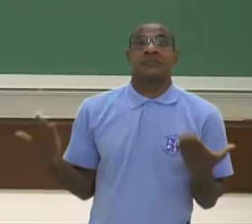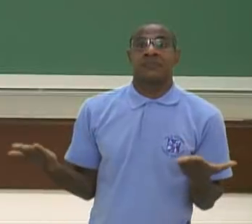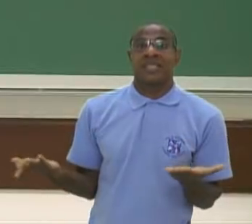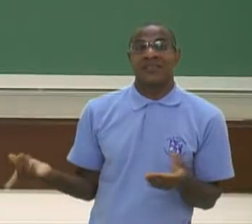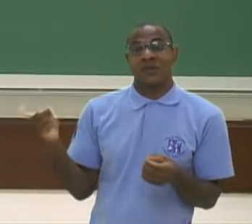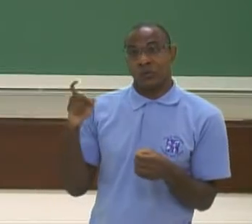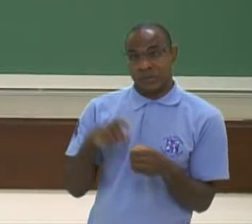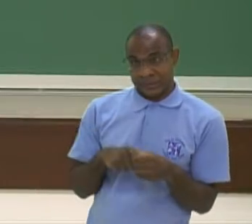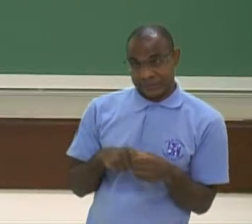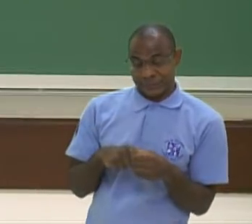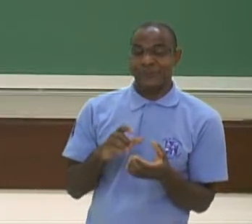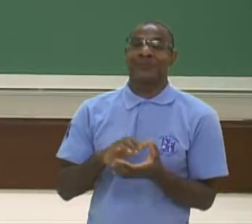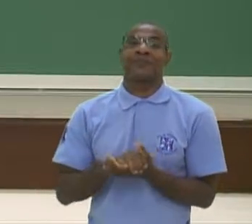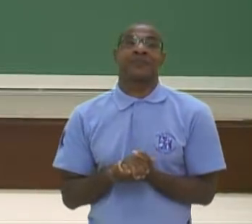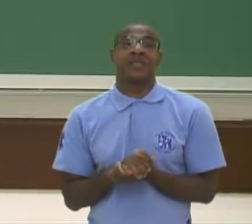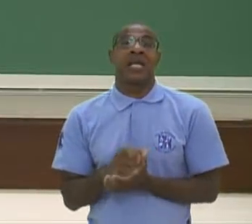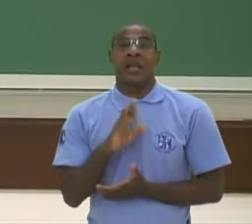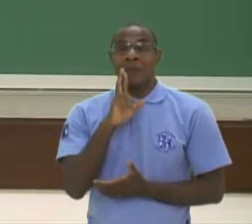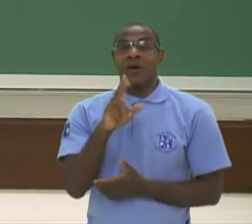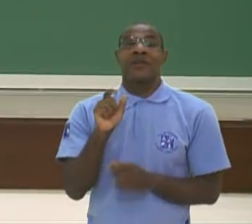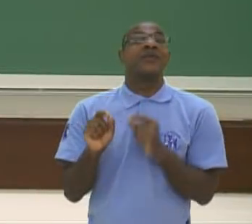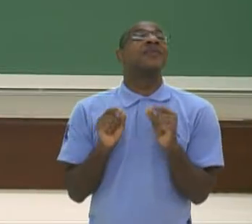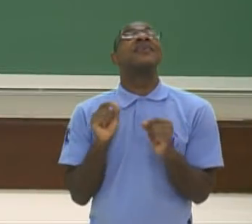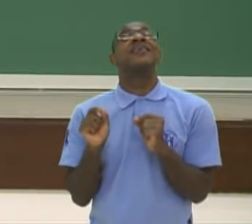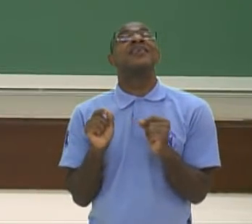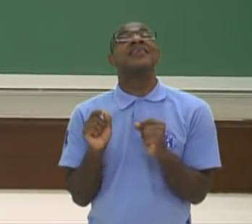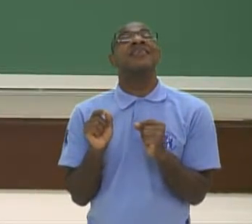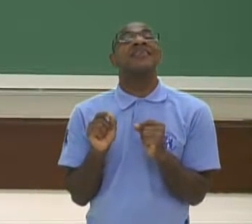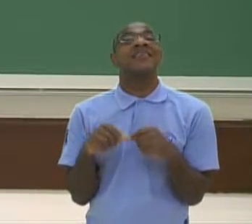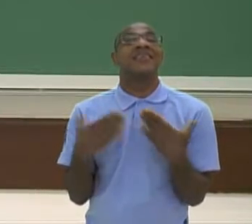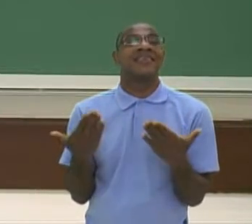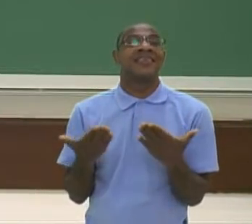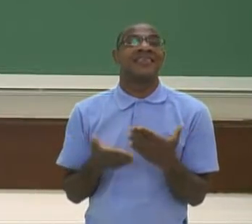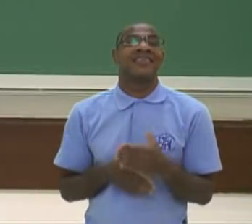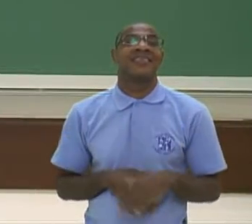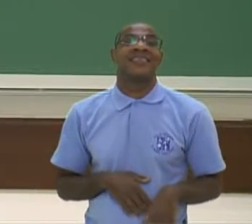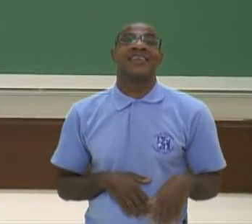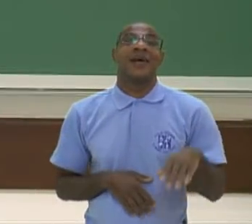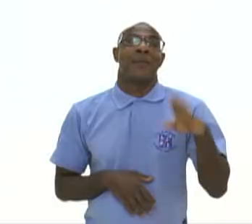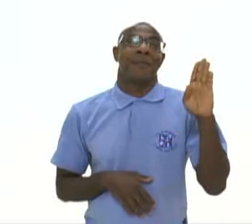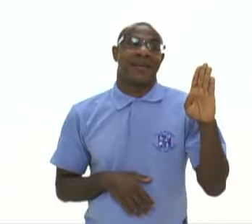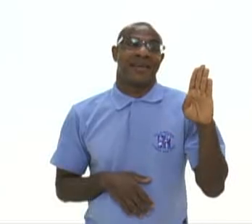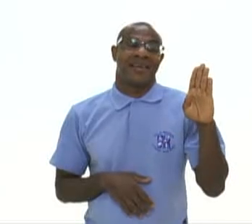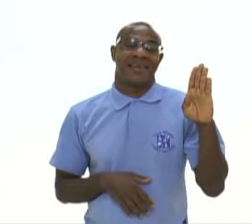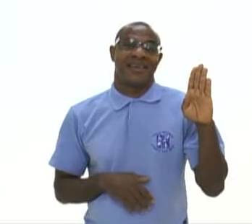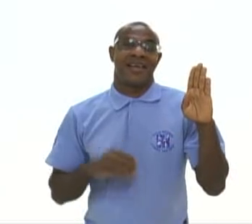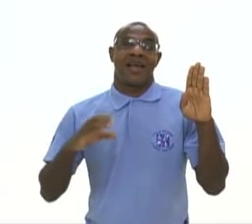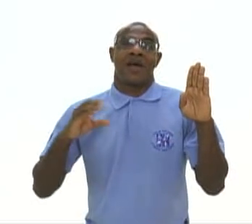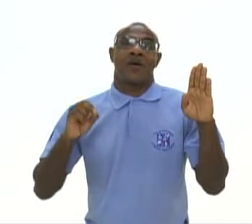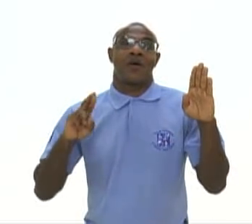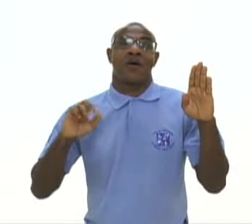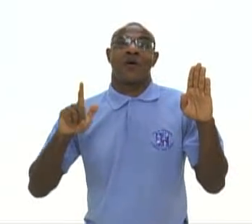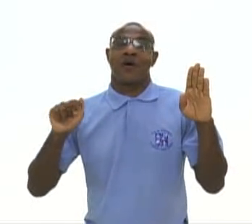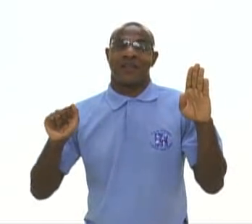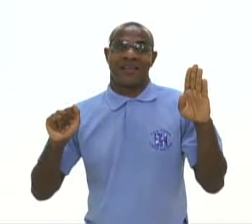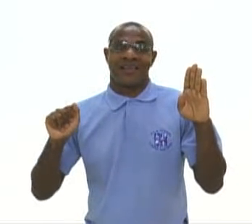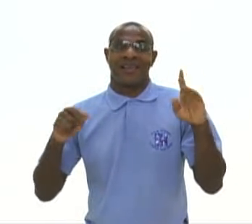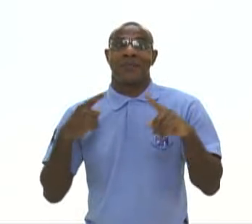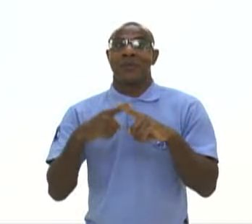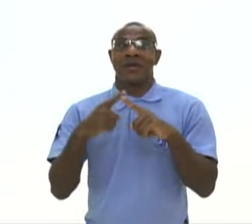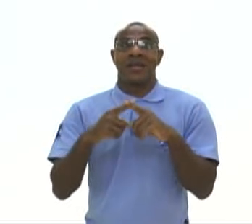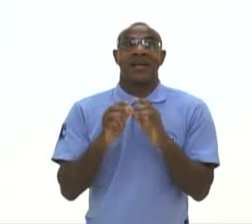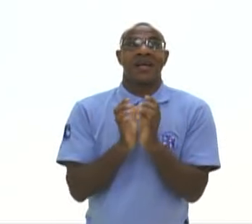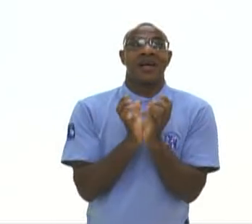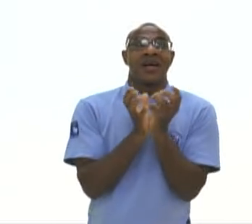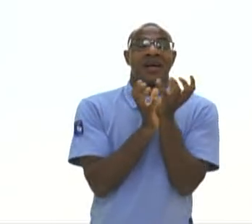Estamos de volta e a resposta dessa atividade é a letra B. Por quê? O cálice é o conjunto